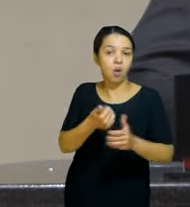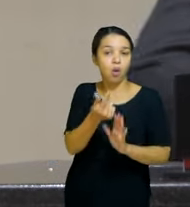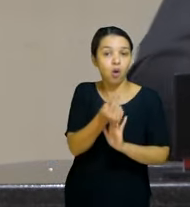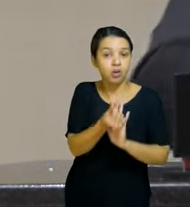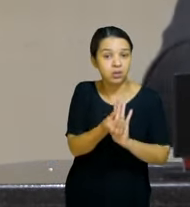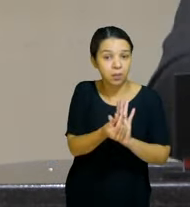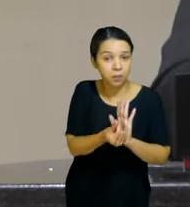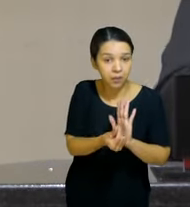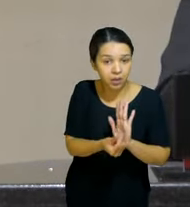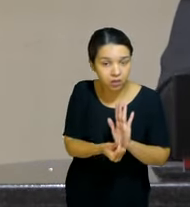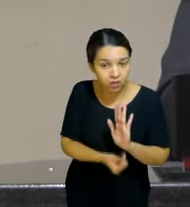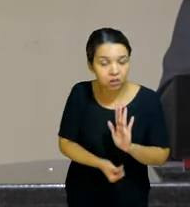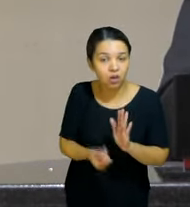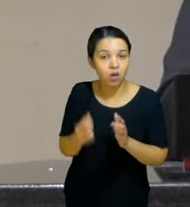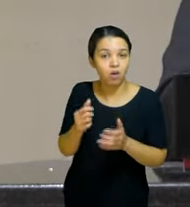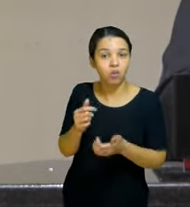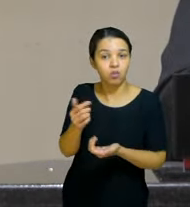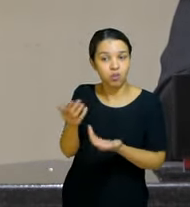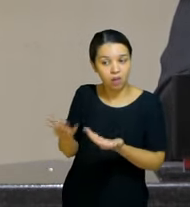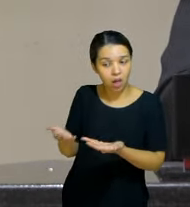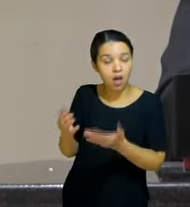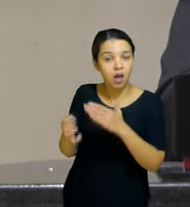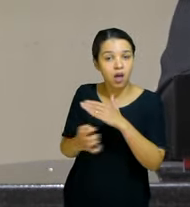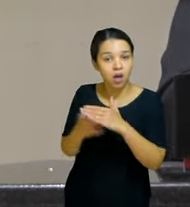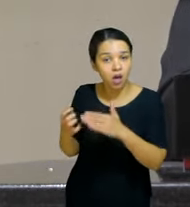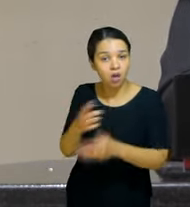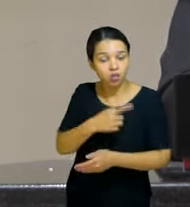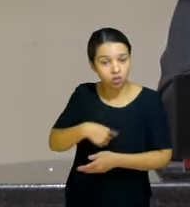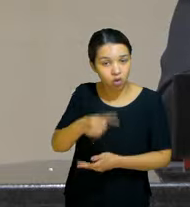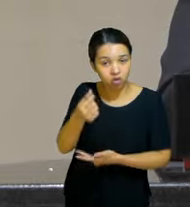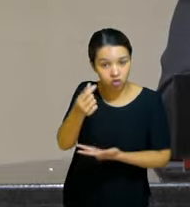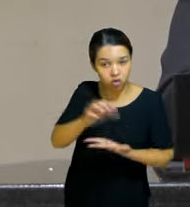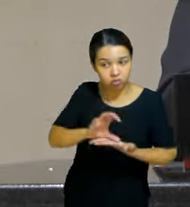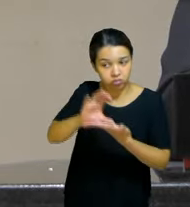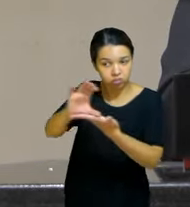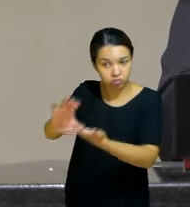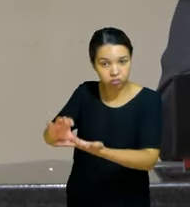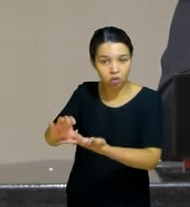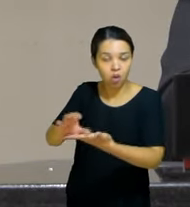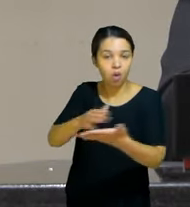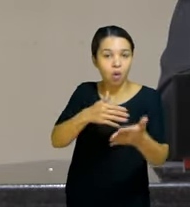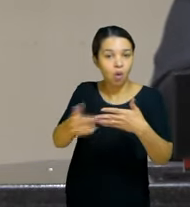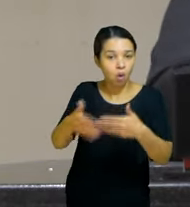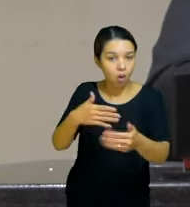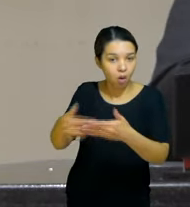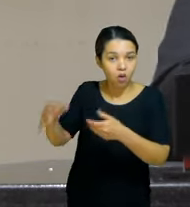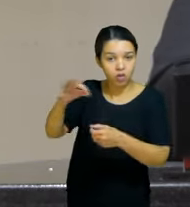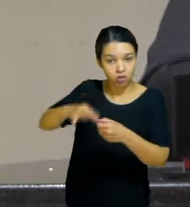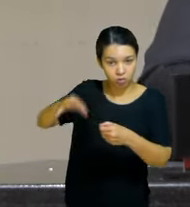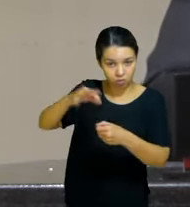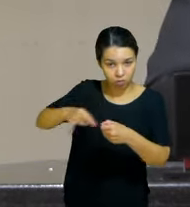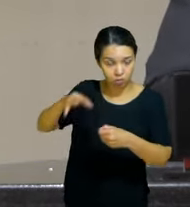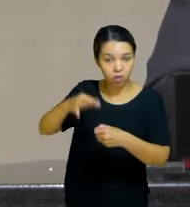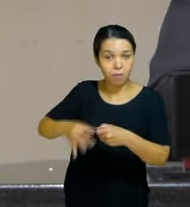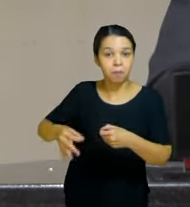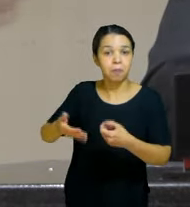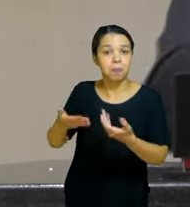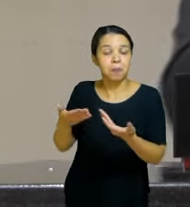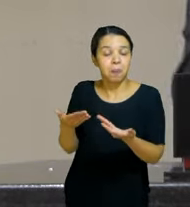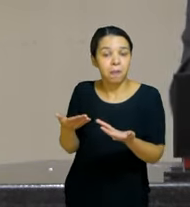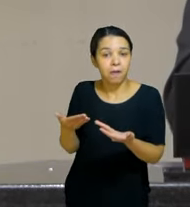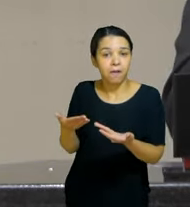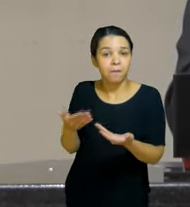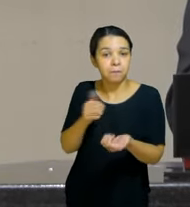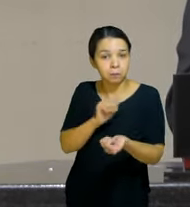FESPORT, colocar muito mais recurso, para que quando qualquer uma entidade que faça o esporte de Santa Catarina, seja lá bem